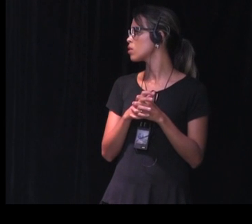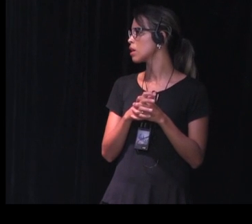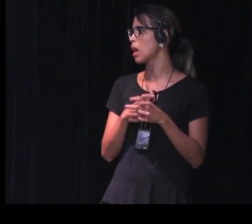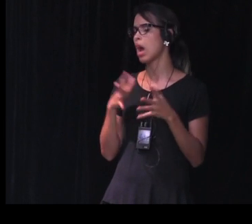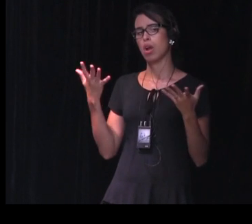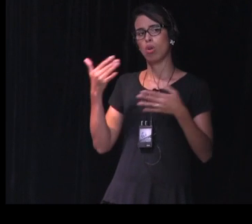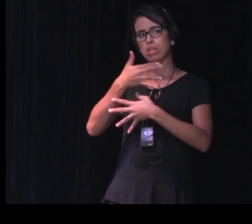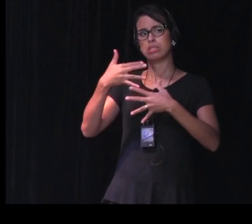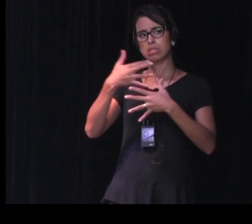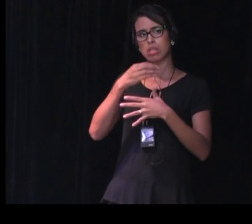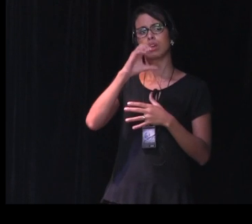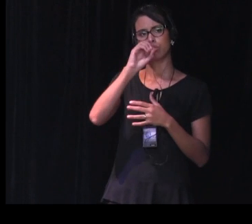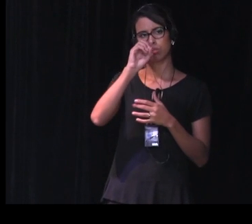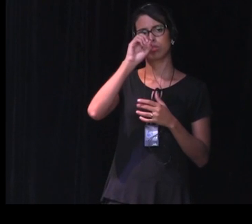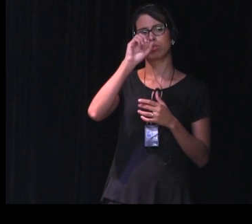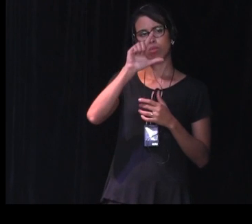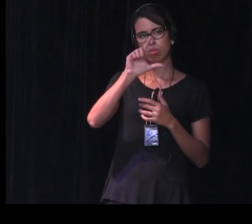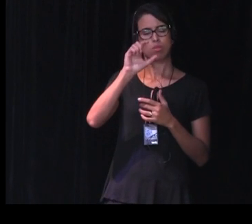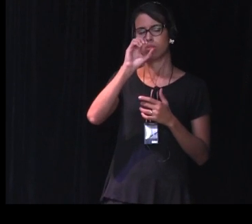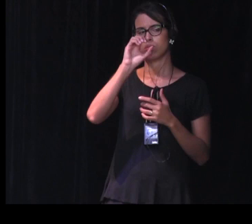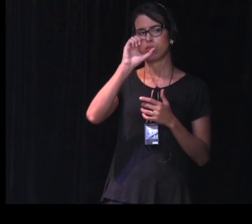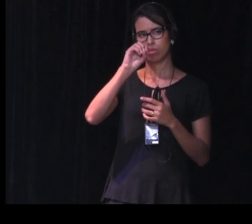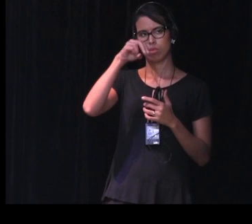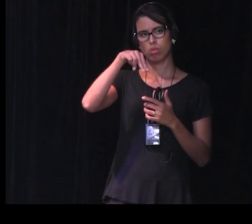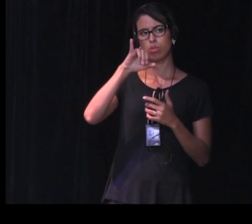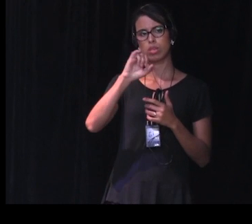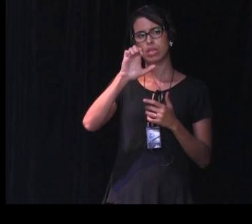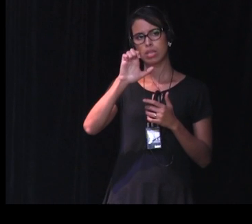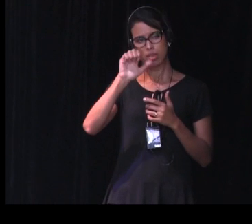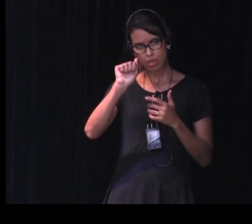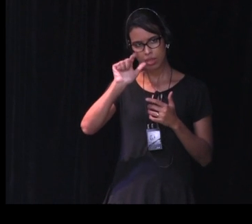Peñón de Santa Luzia, e essa cidade colonial,